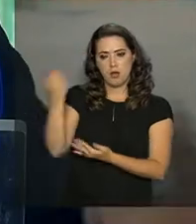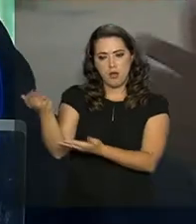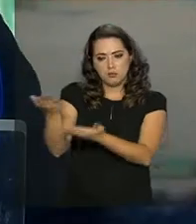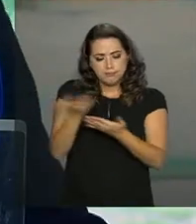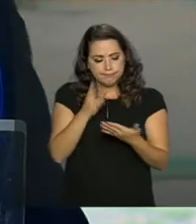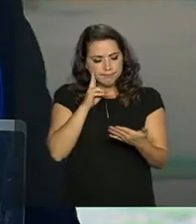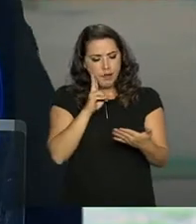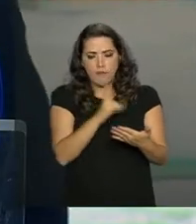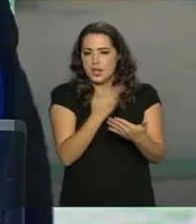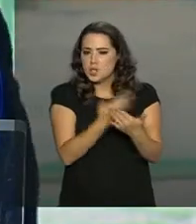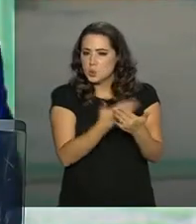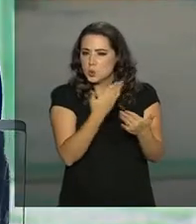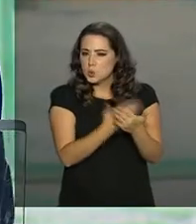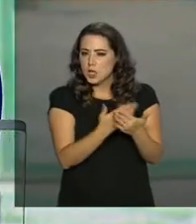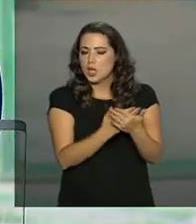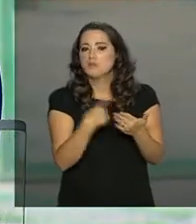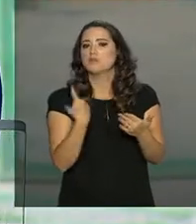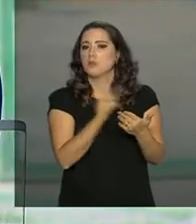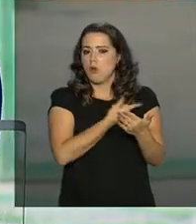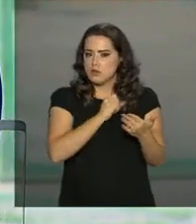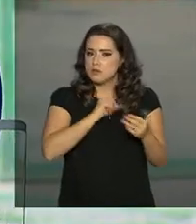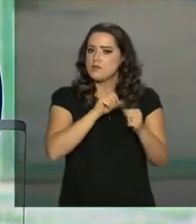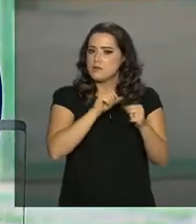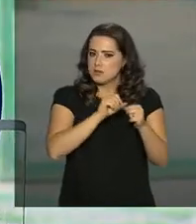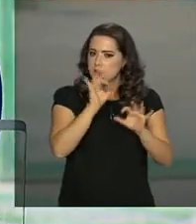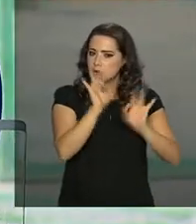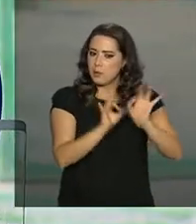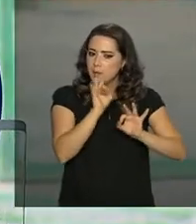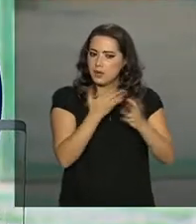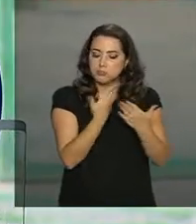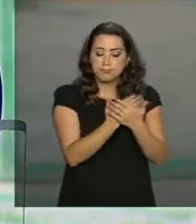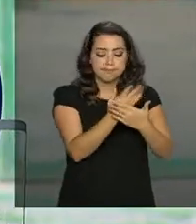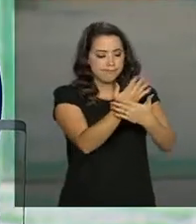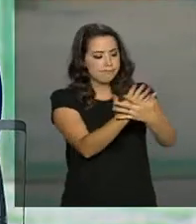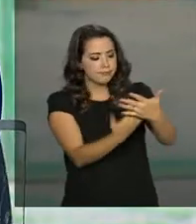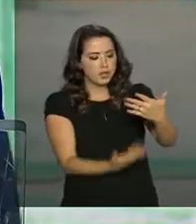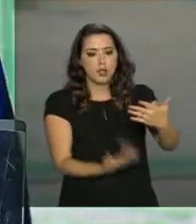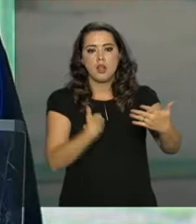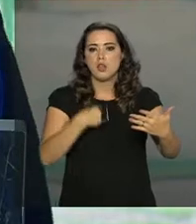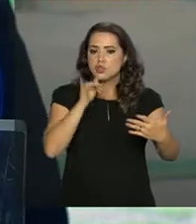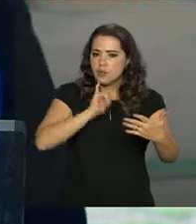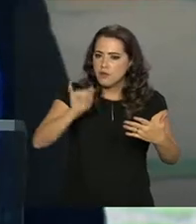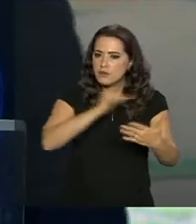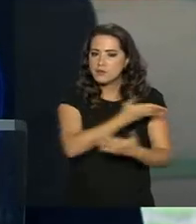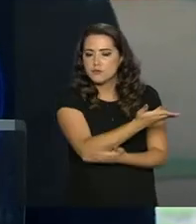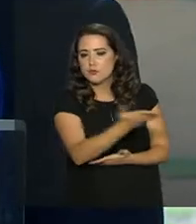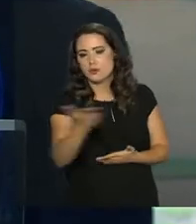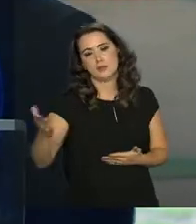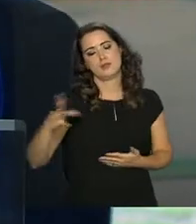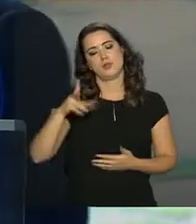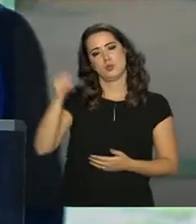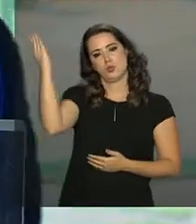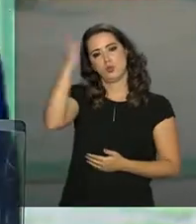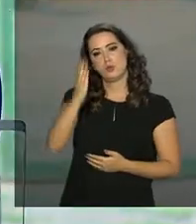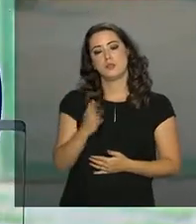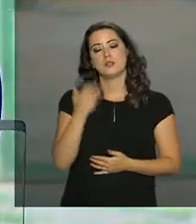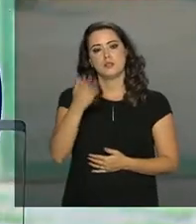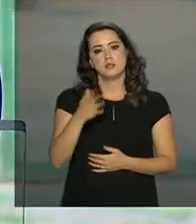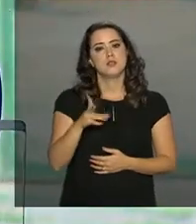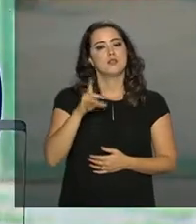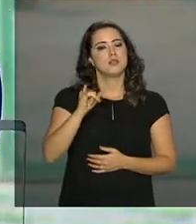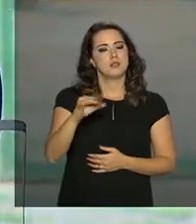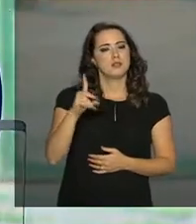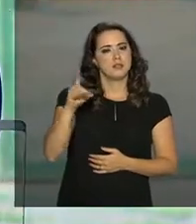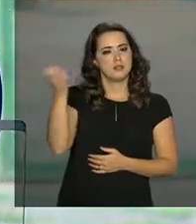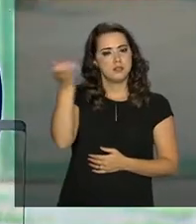o conjunto de estudos que nós preparamos, a gente começa a dividir com vocês e com a sociedade brasileira, mas vai, se Deus quiser,